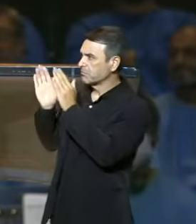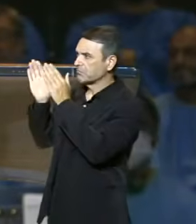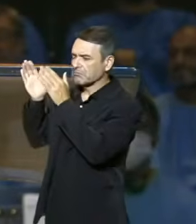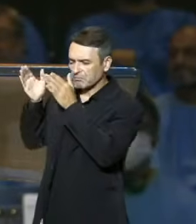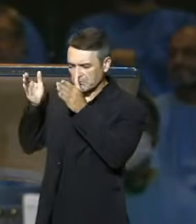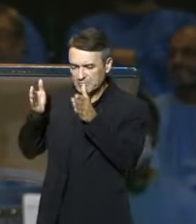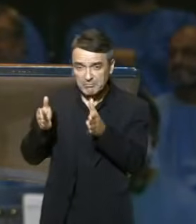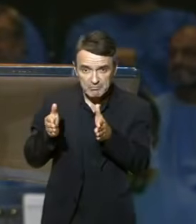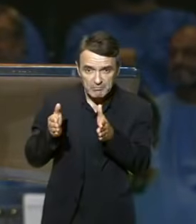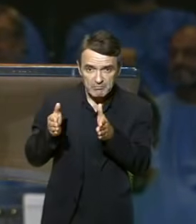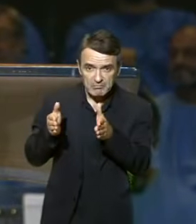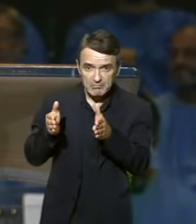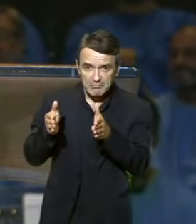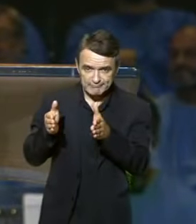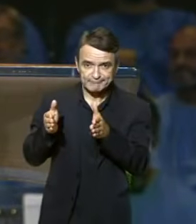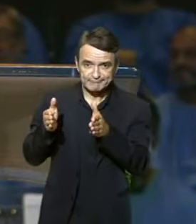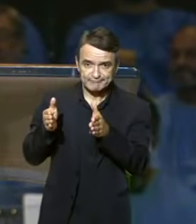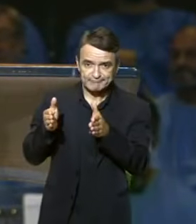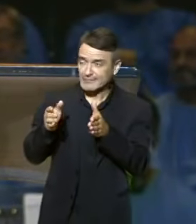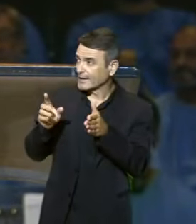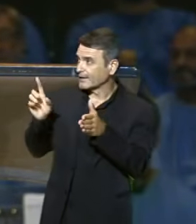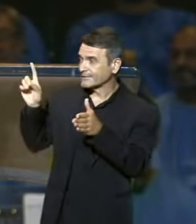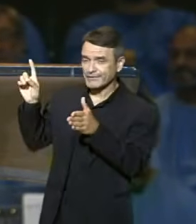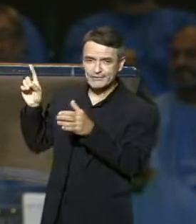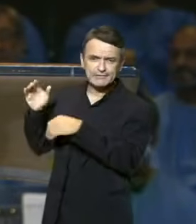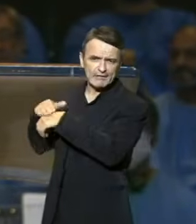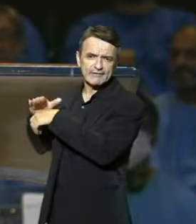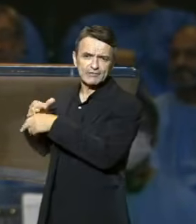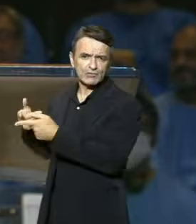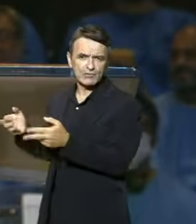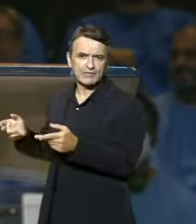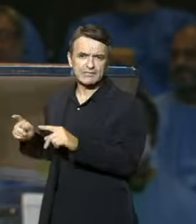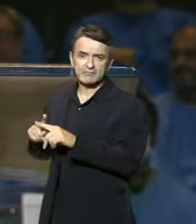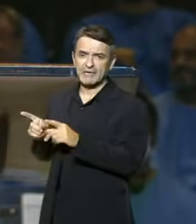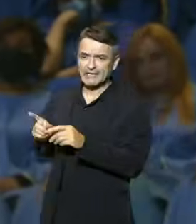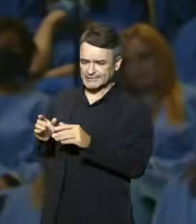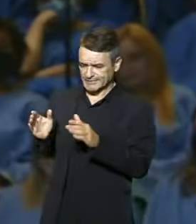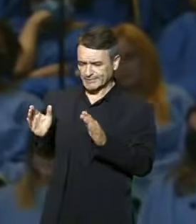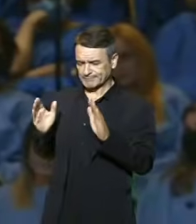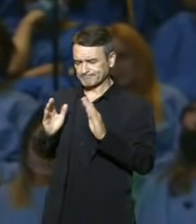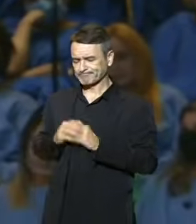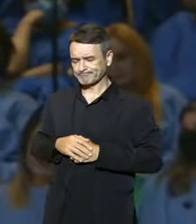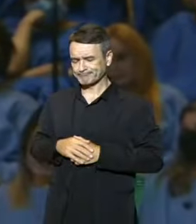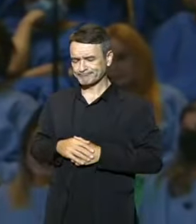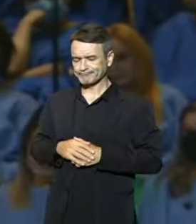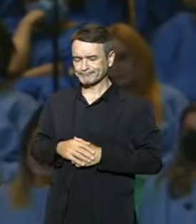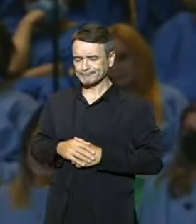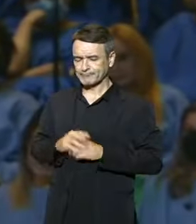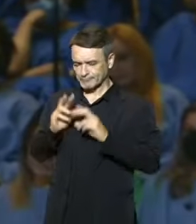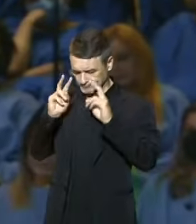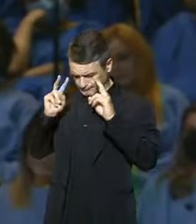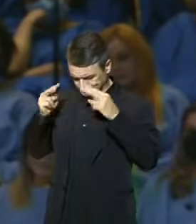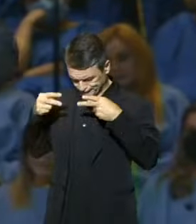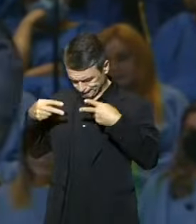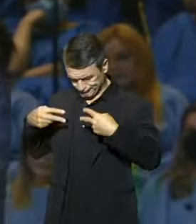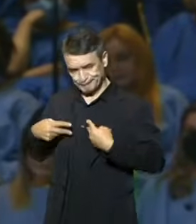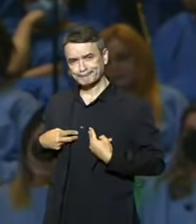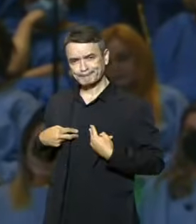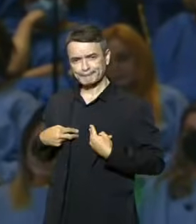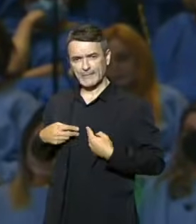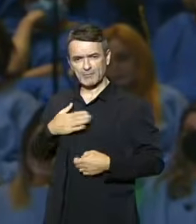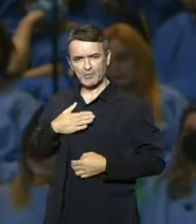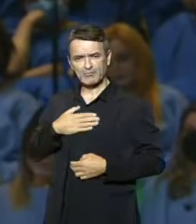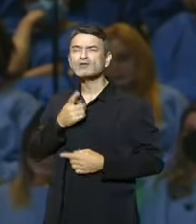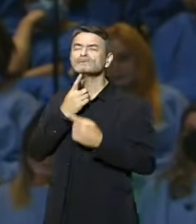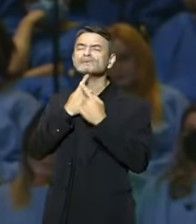é e o que Ele está fazendo no nosso meio, para apenas olhar para a nossa necessidade, para o nosso desejo, o